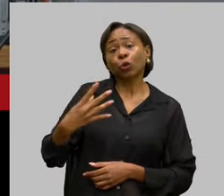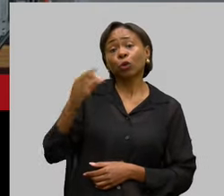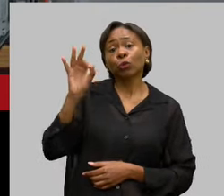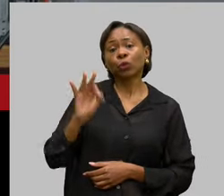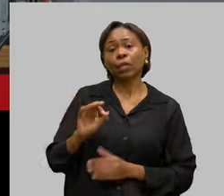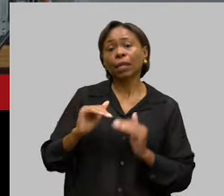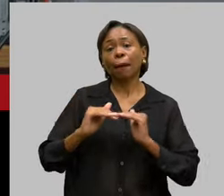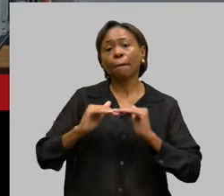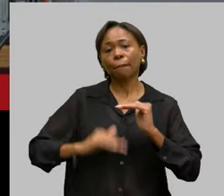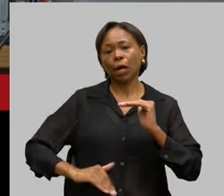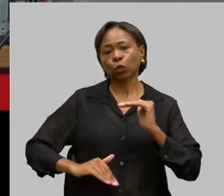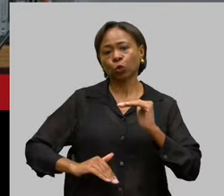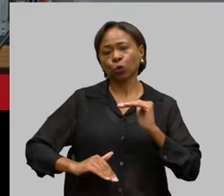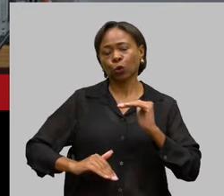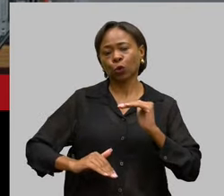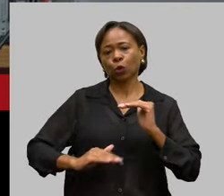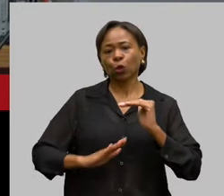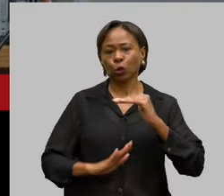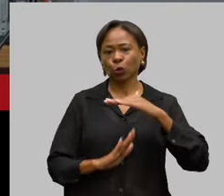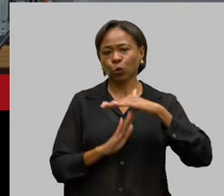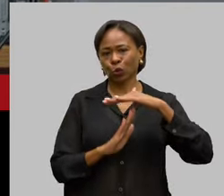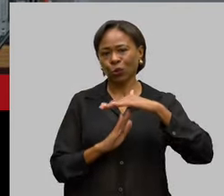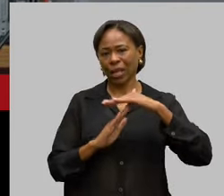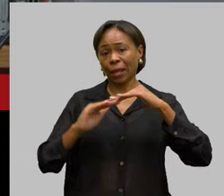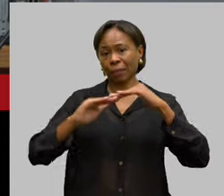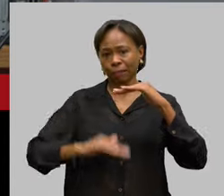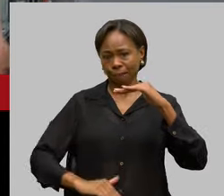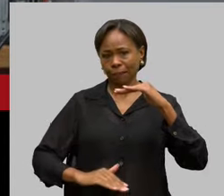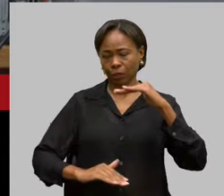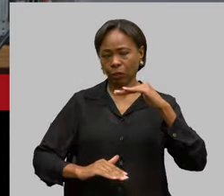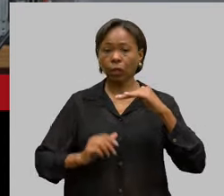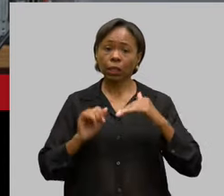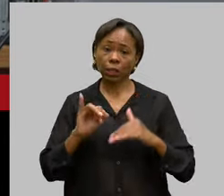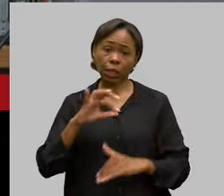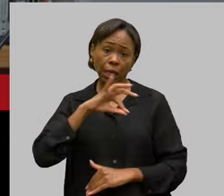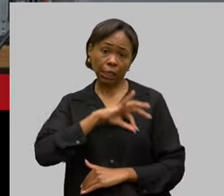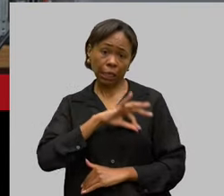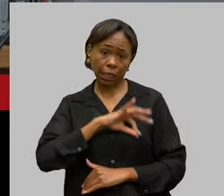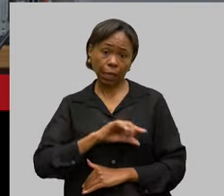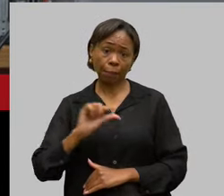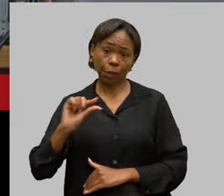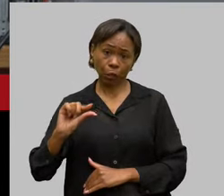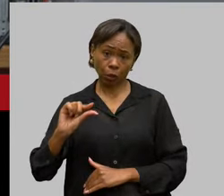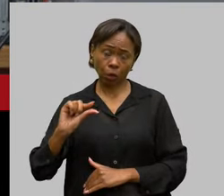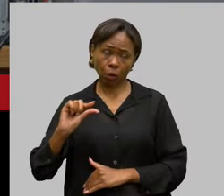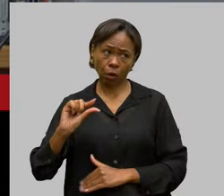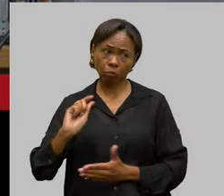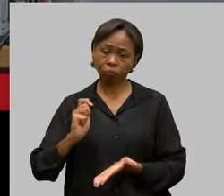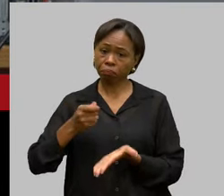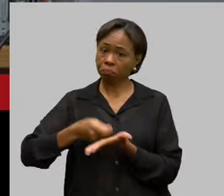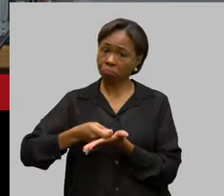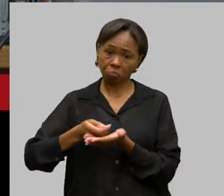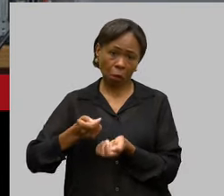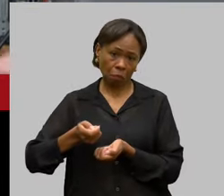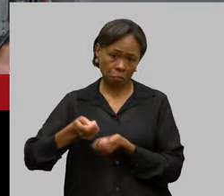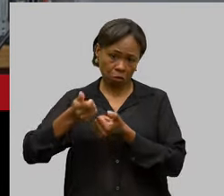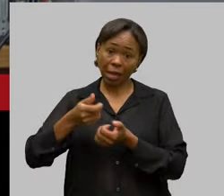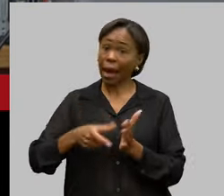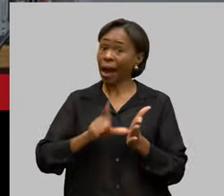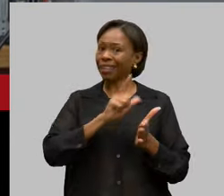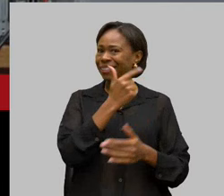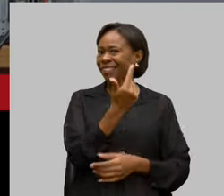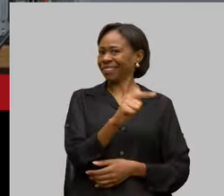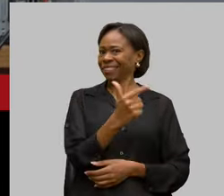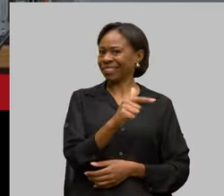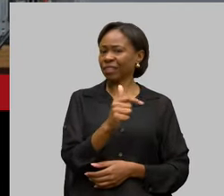isso pessoas que TM uma remuneração menor acabam tendo uma estrutura contributiva que não tinham né se você tirar